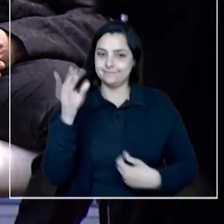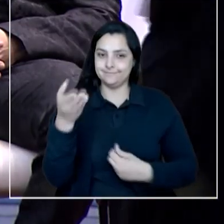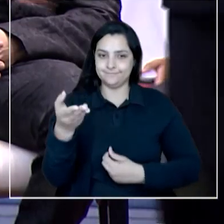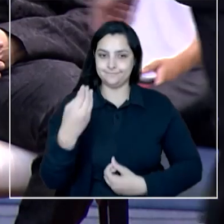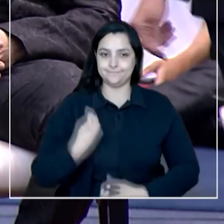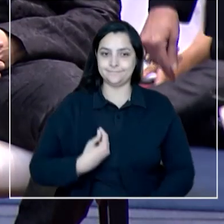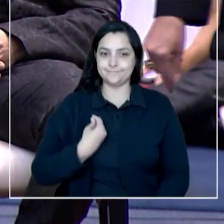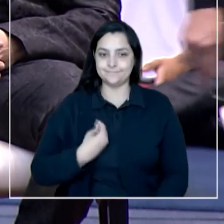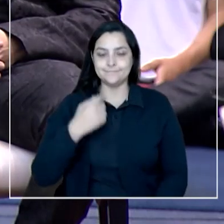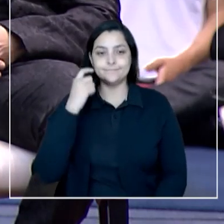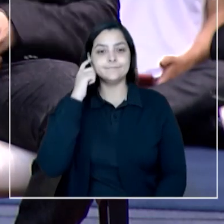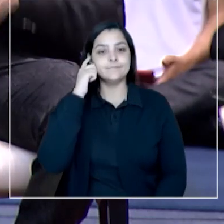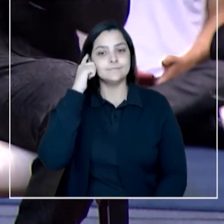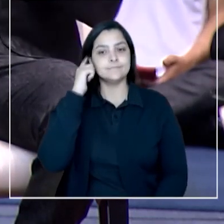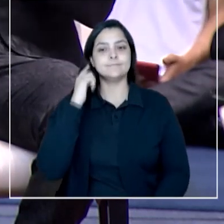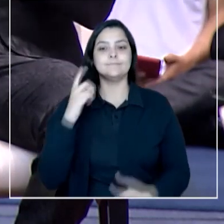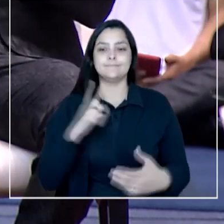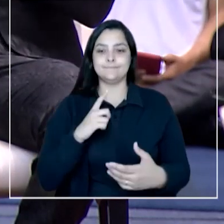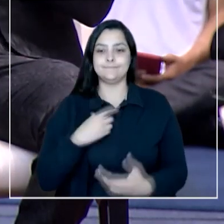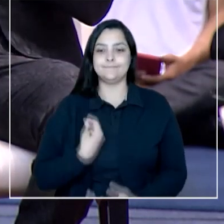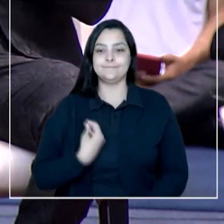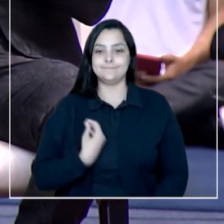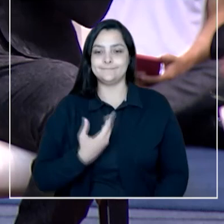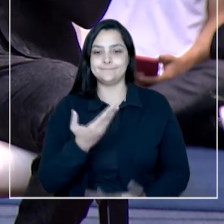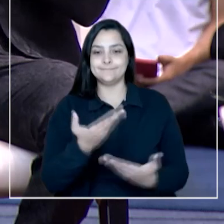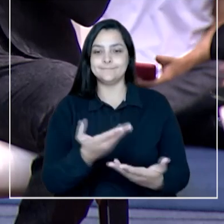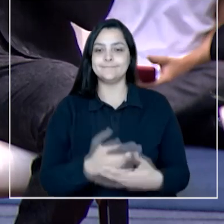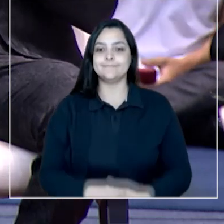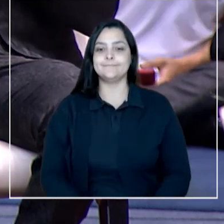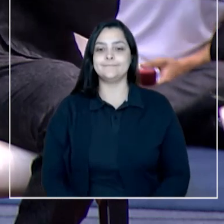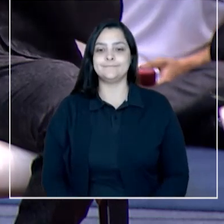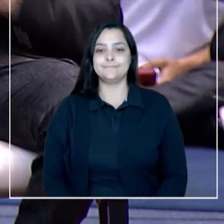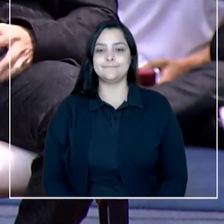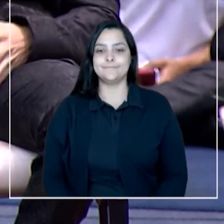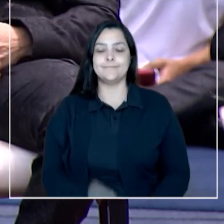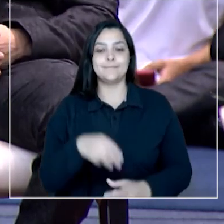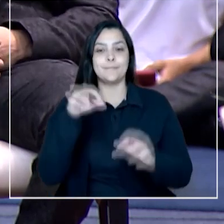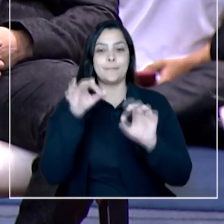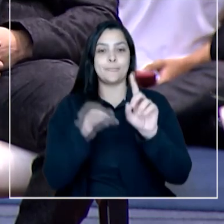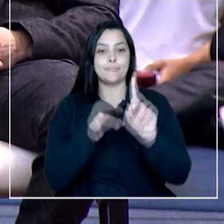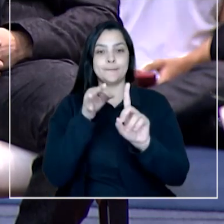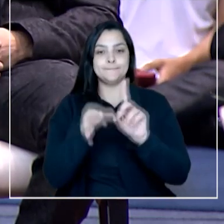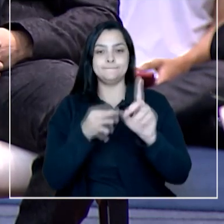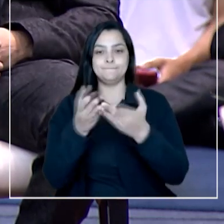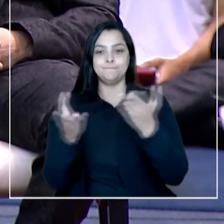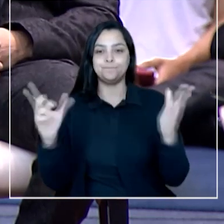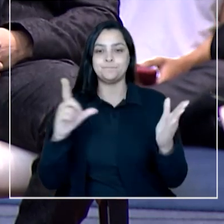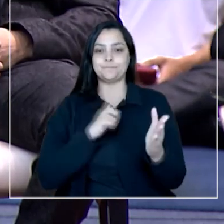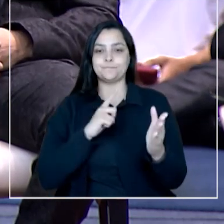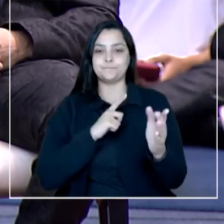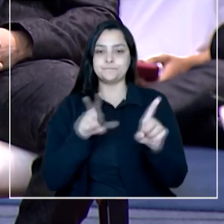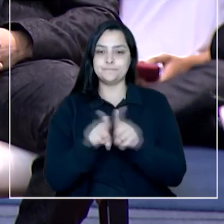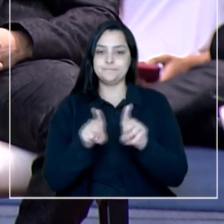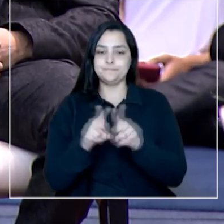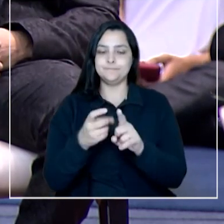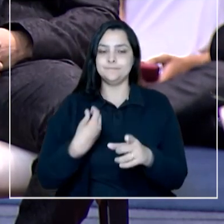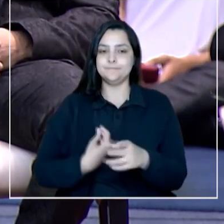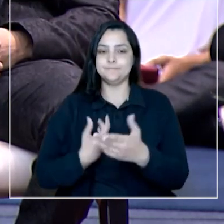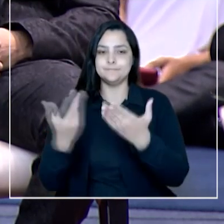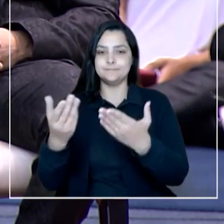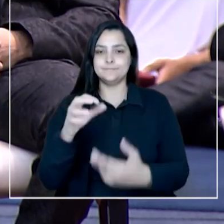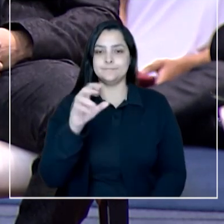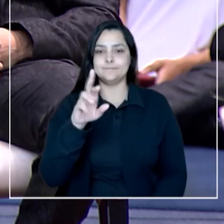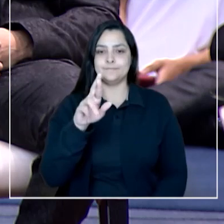nos prestigiam com a sua presença. Nossos desembargadores convocados também, Dr.